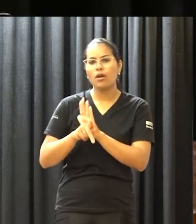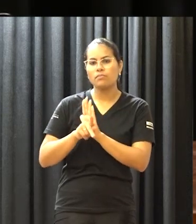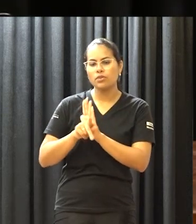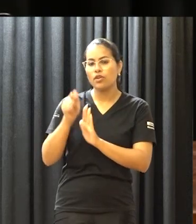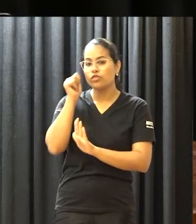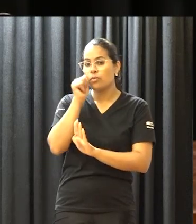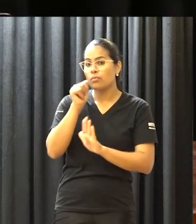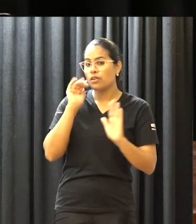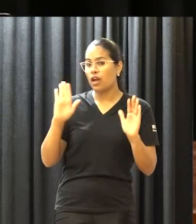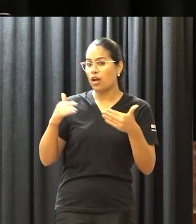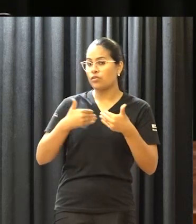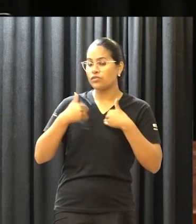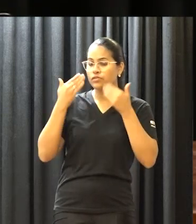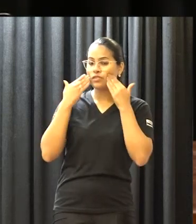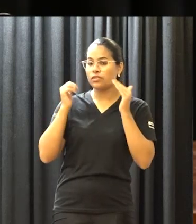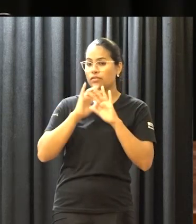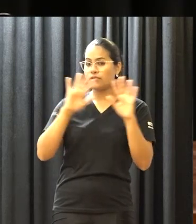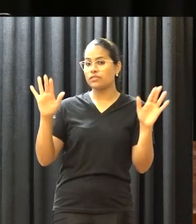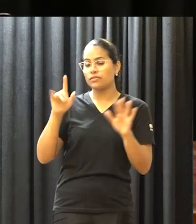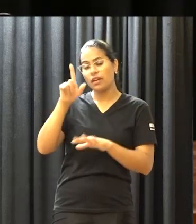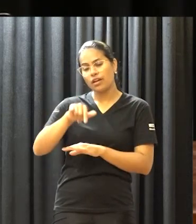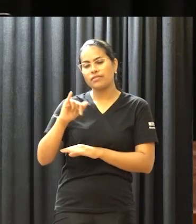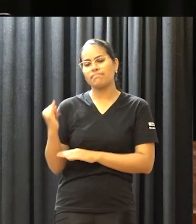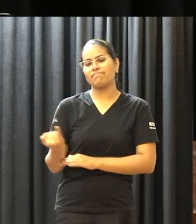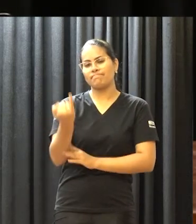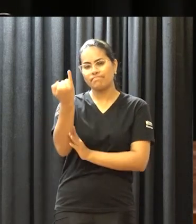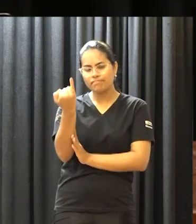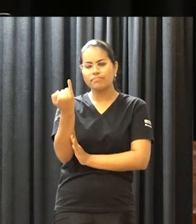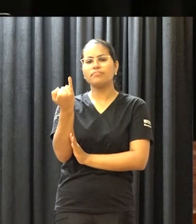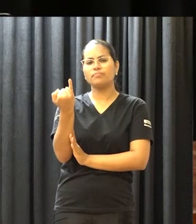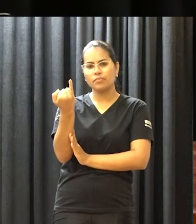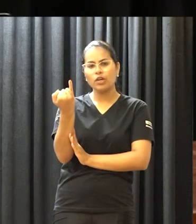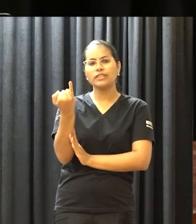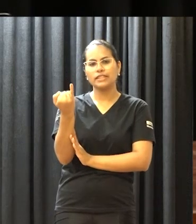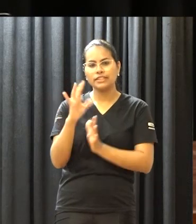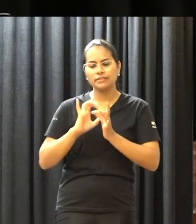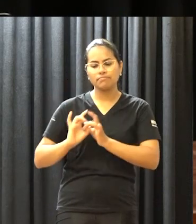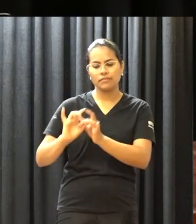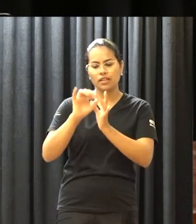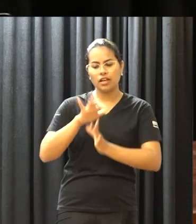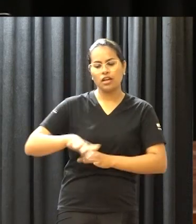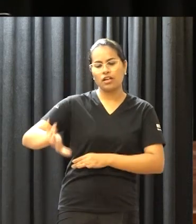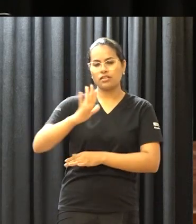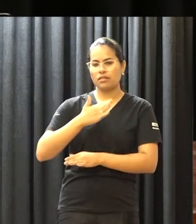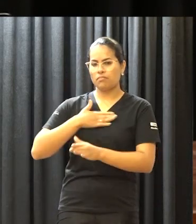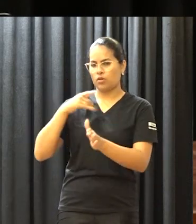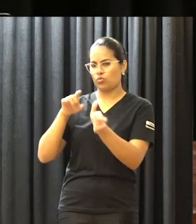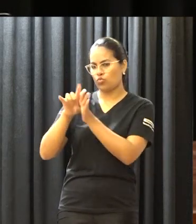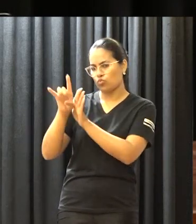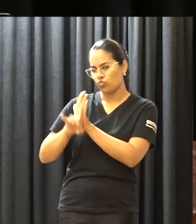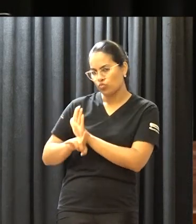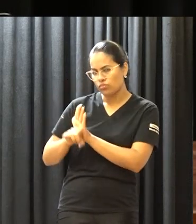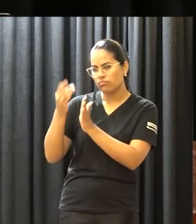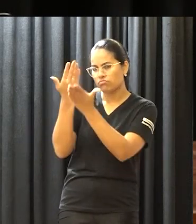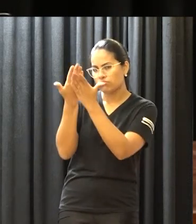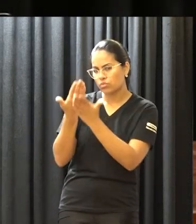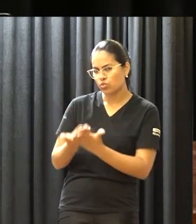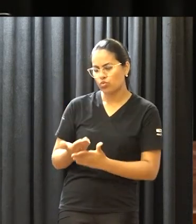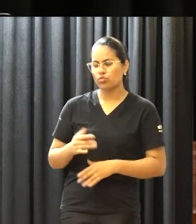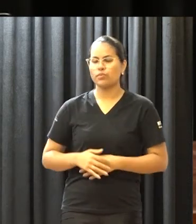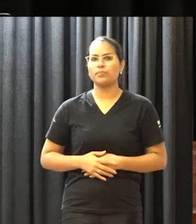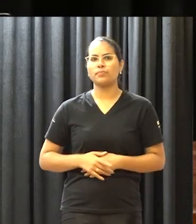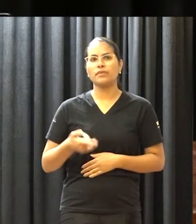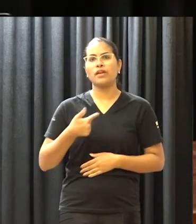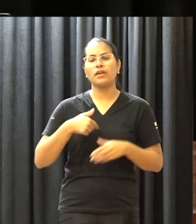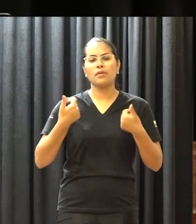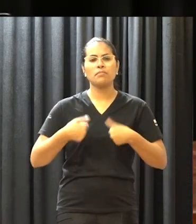autista visível era algo muito importante e em consonância com meu campo de estudos. Decidi comunicar sobre